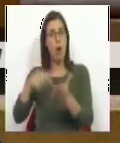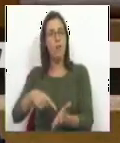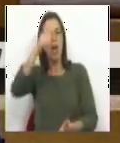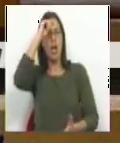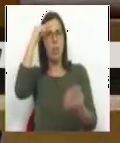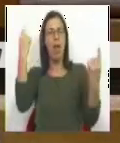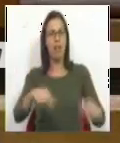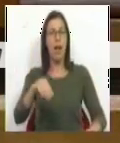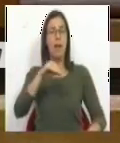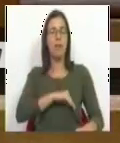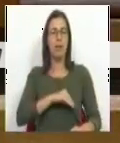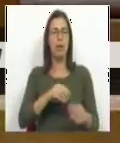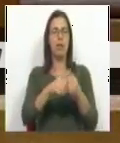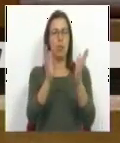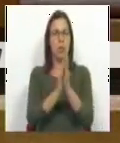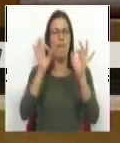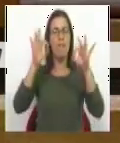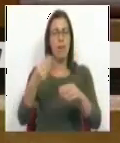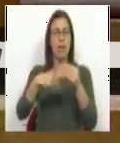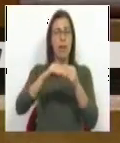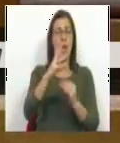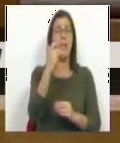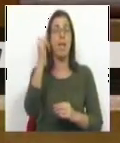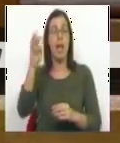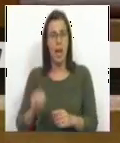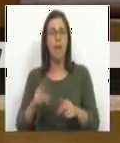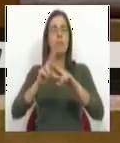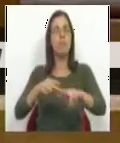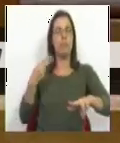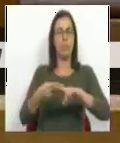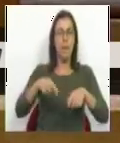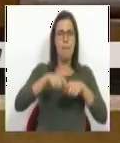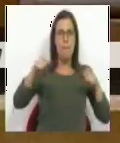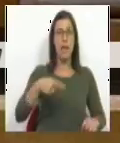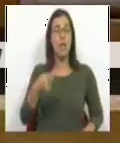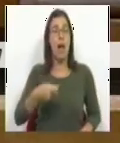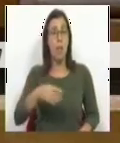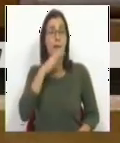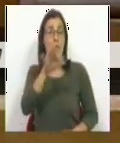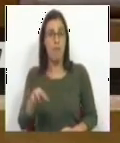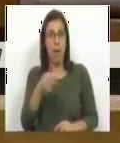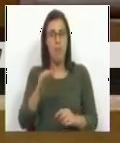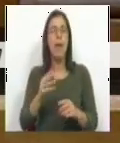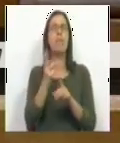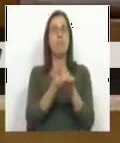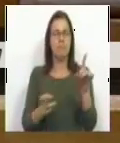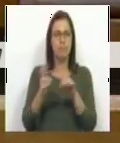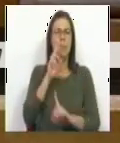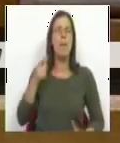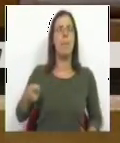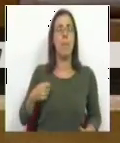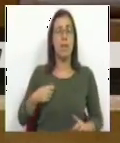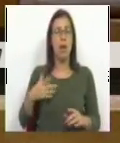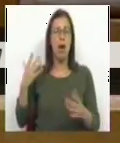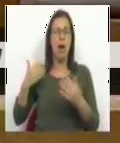orçamento. Salários por inteiro, fim da sobretaxa do IRS, reforço e alargamento do abono de família e o maior aumento de pensões